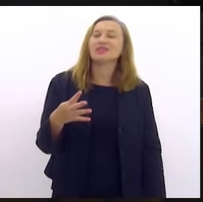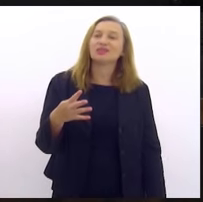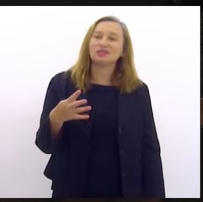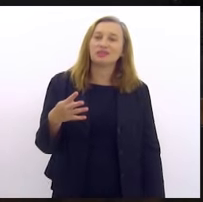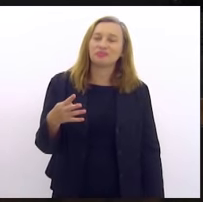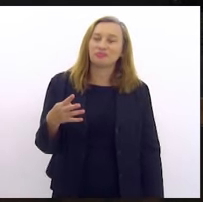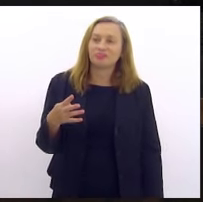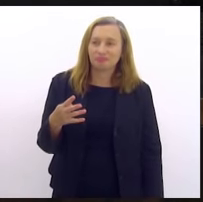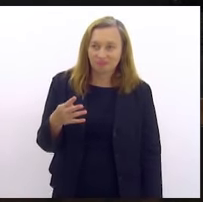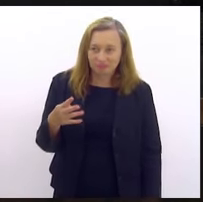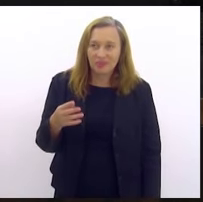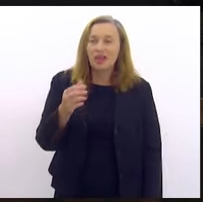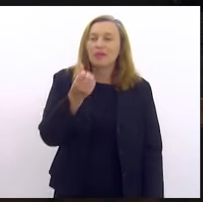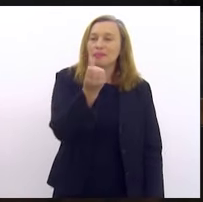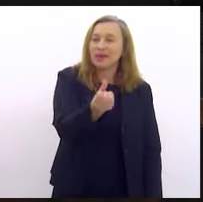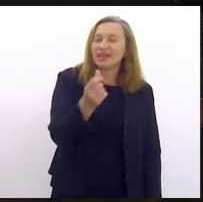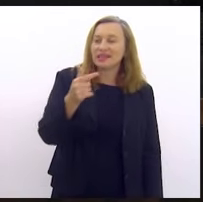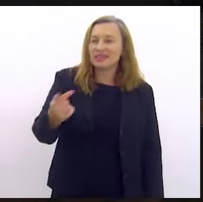5.462-A/2022,